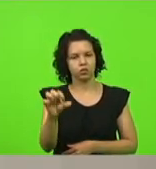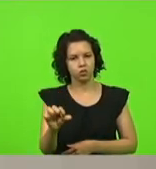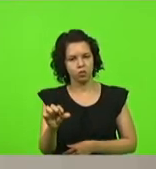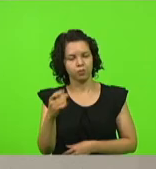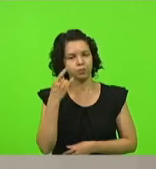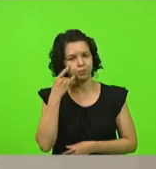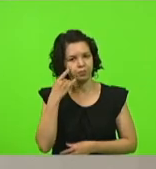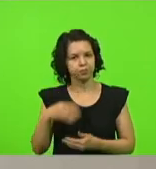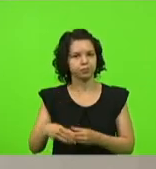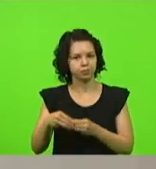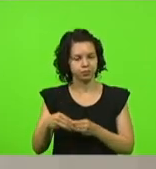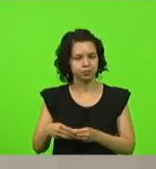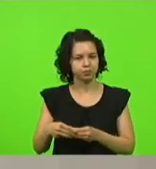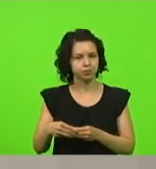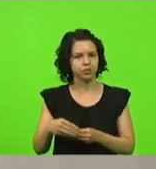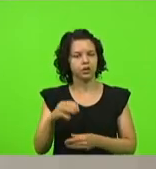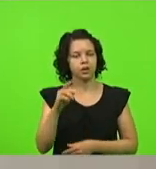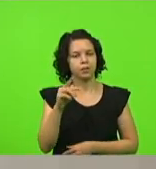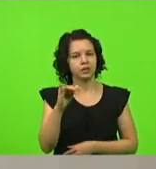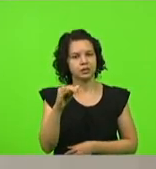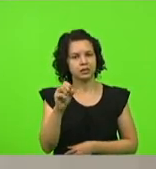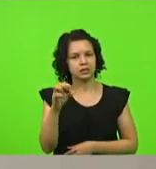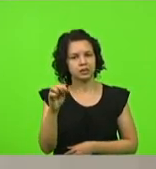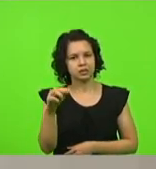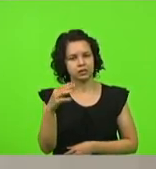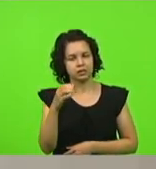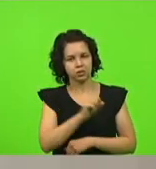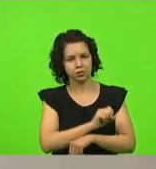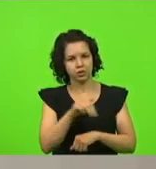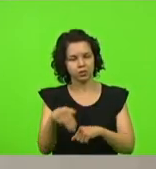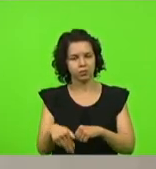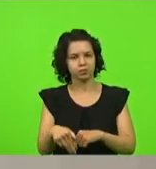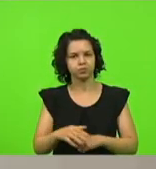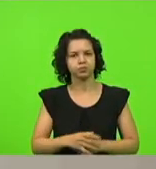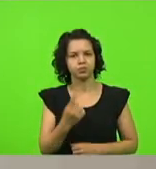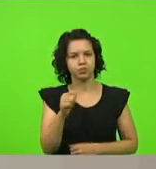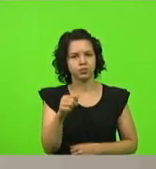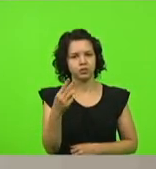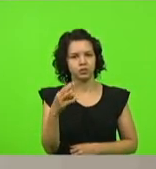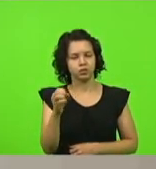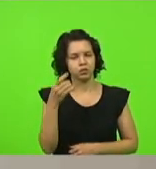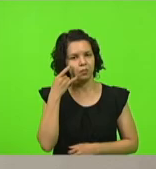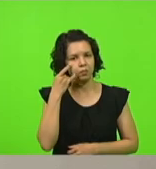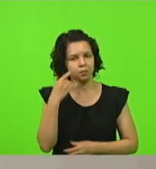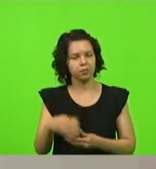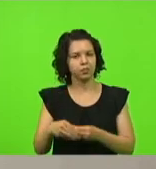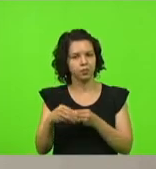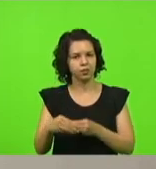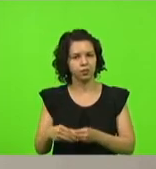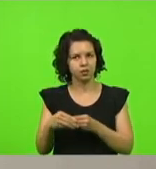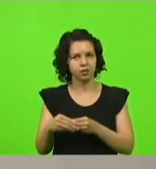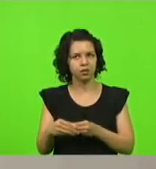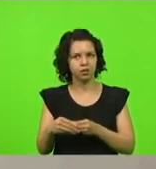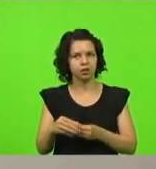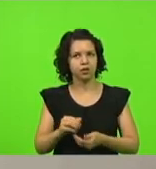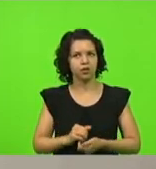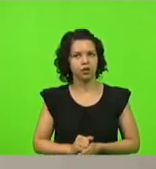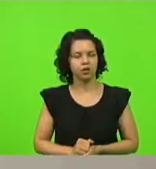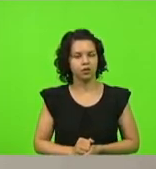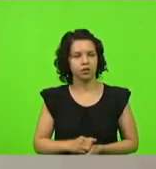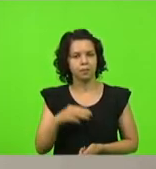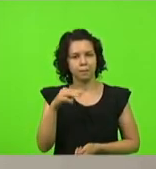Nadal, cumprimentando a empresa Piscina São Miguel do Oeste. Moção 1130, autor deputado Mauro de Nadal, cumprimentando a empresa